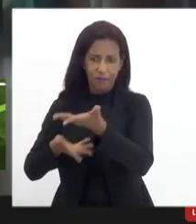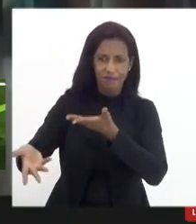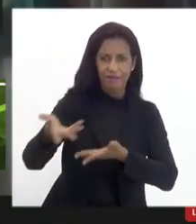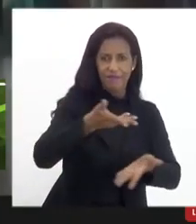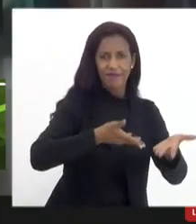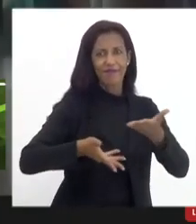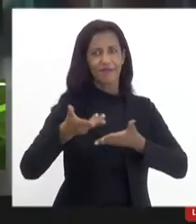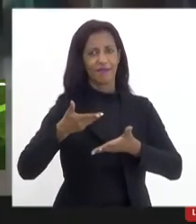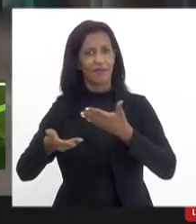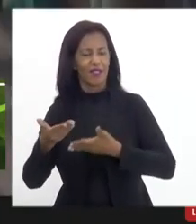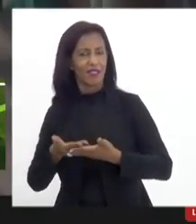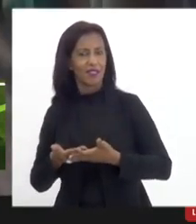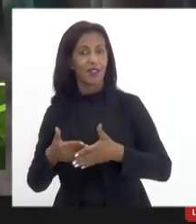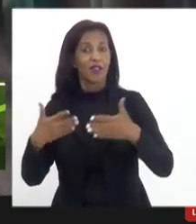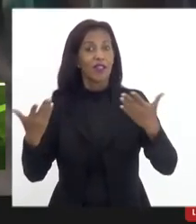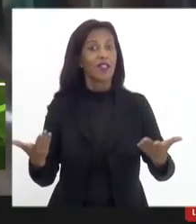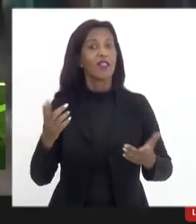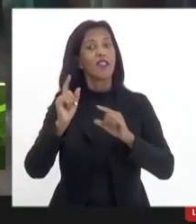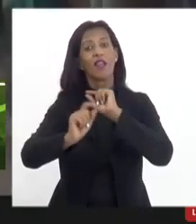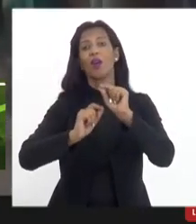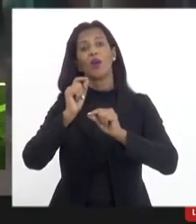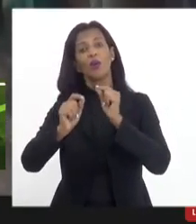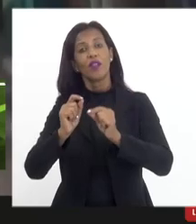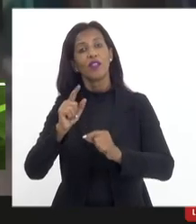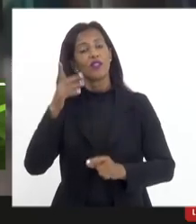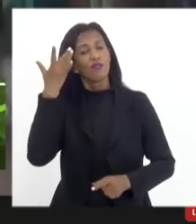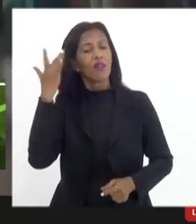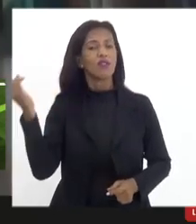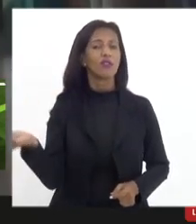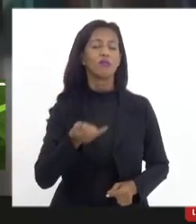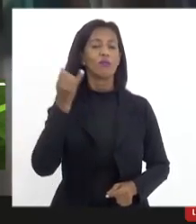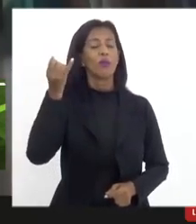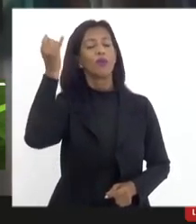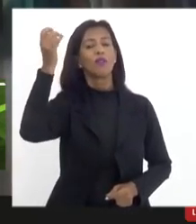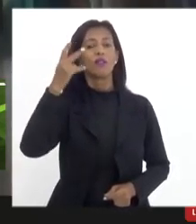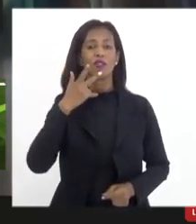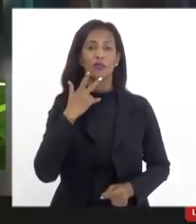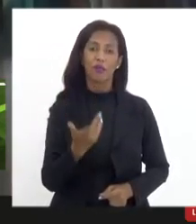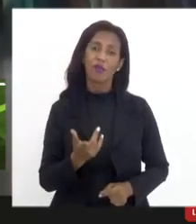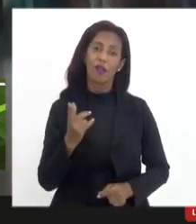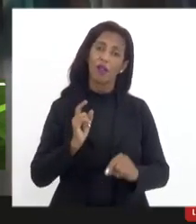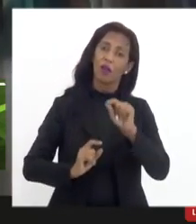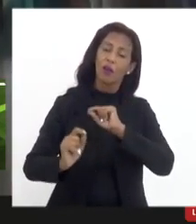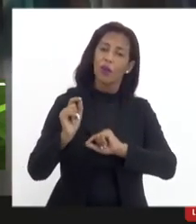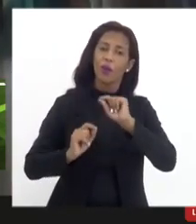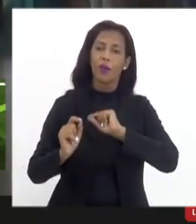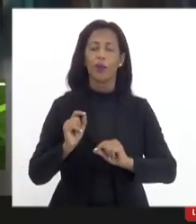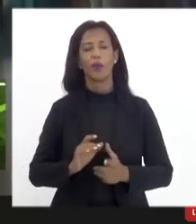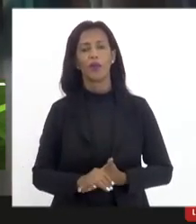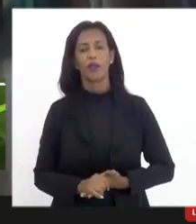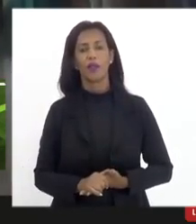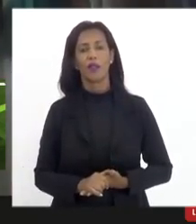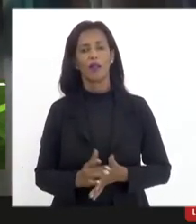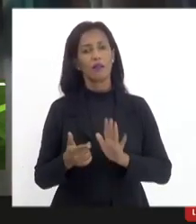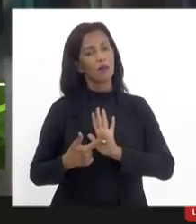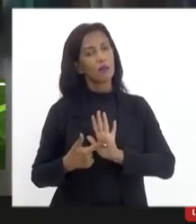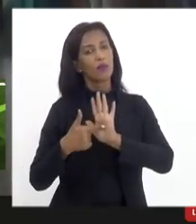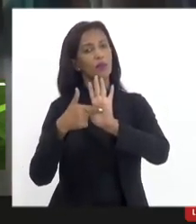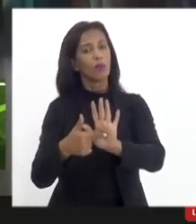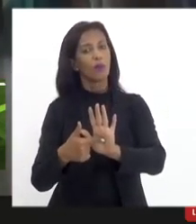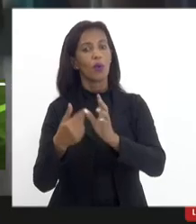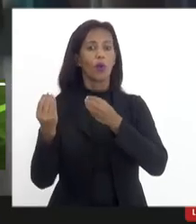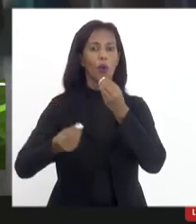participação, e que é o que a gente considera importante, até para dizer que aquilo que a gente está apresentando